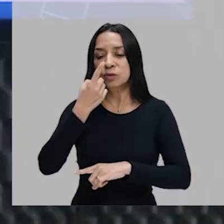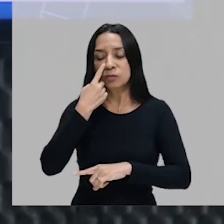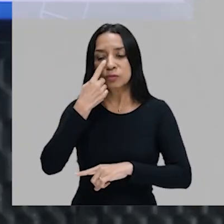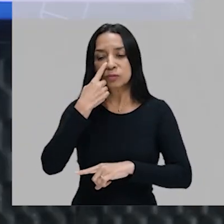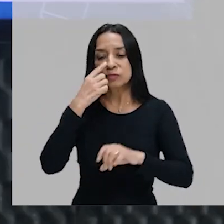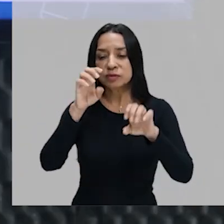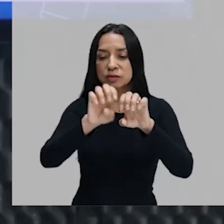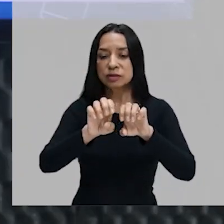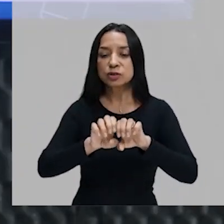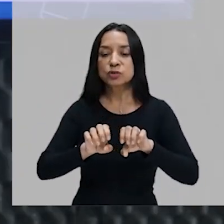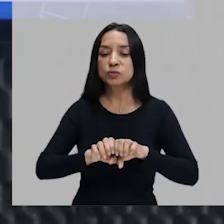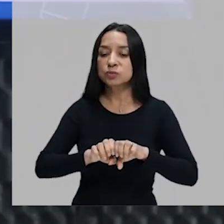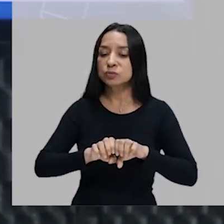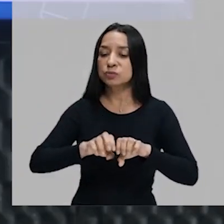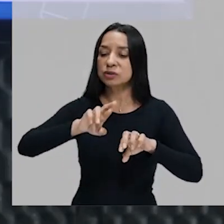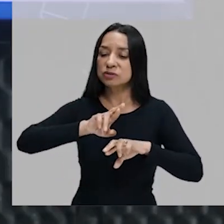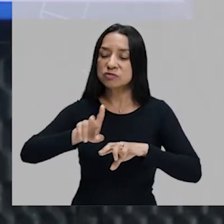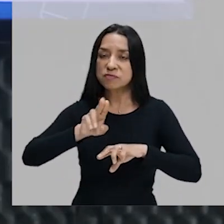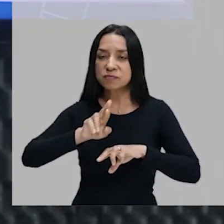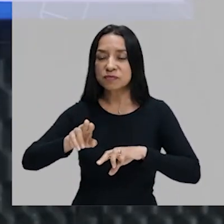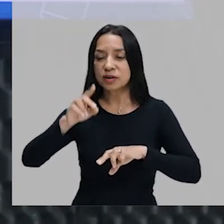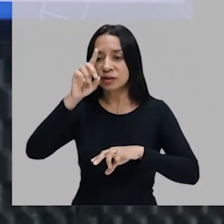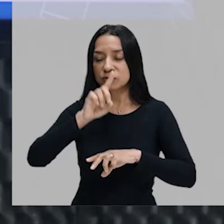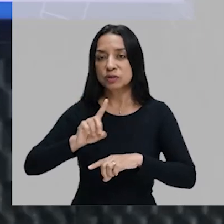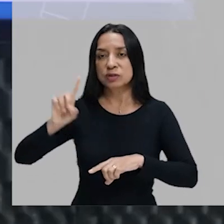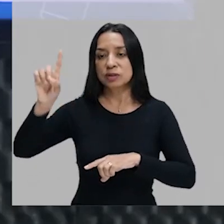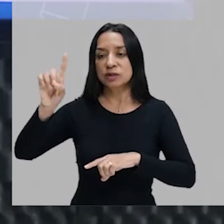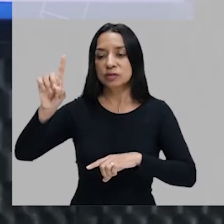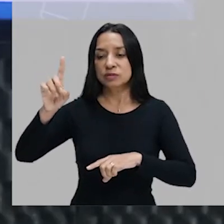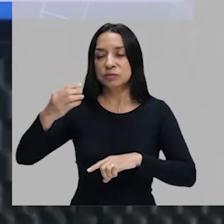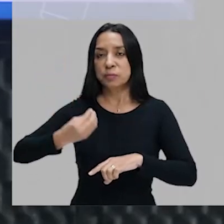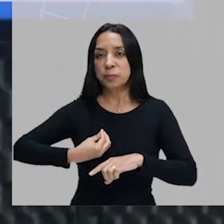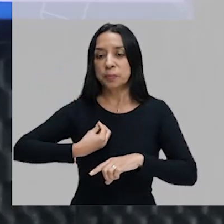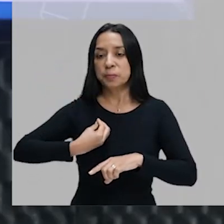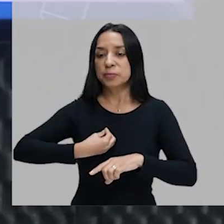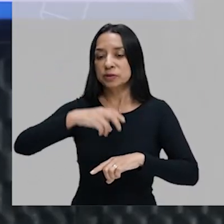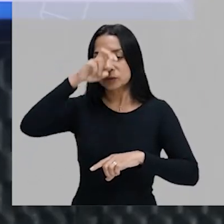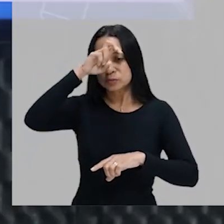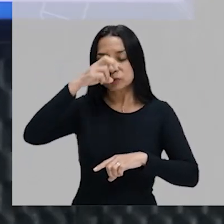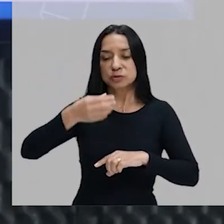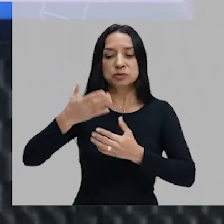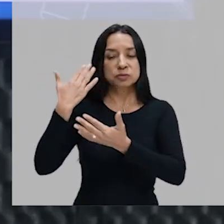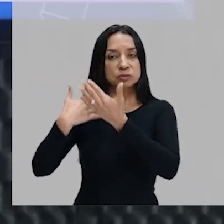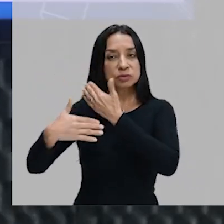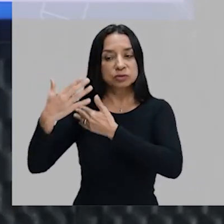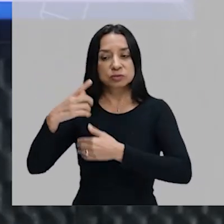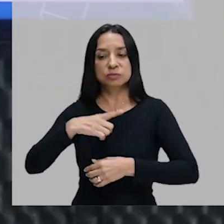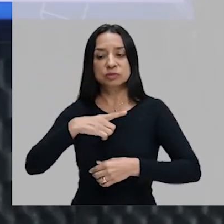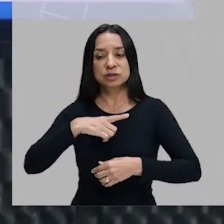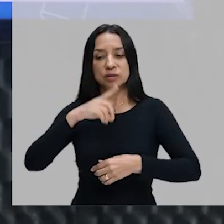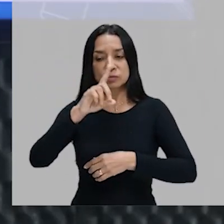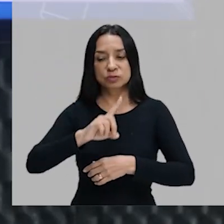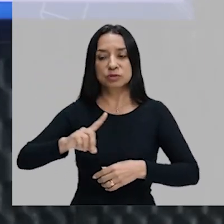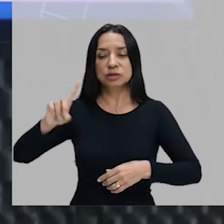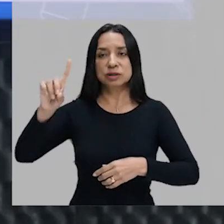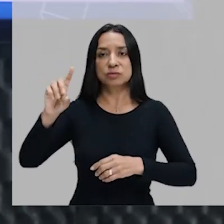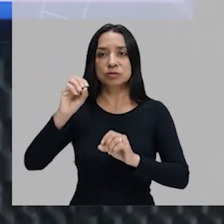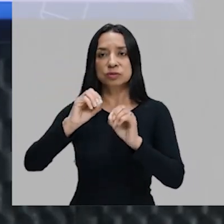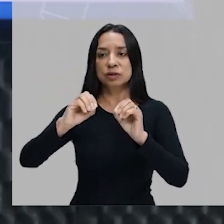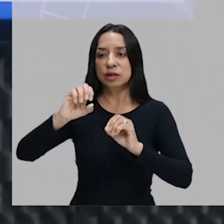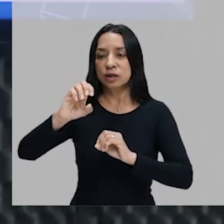politeísta presente no Egito Antigo, nós temos, por exemplo, deuses cósmicos,